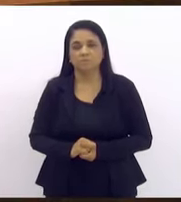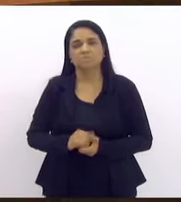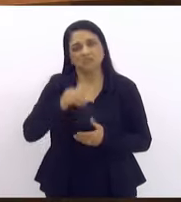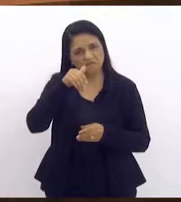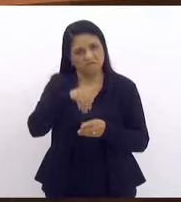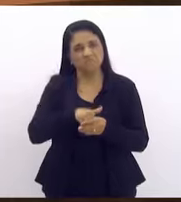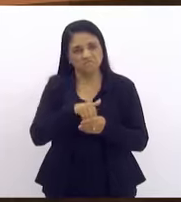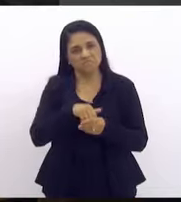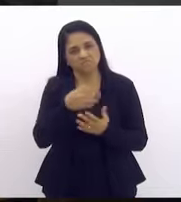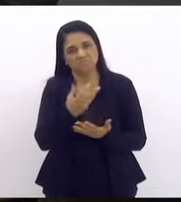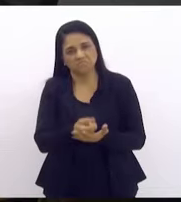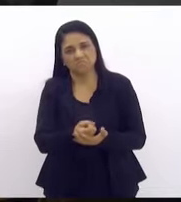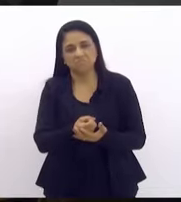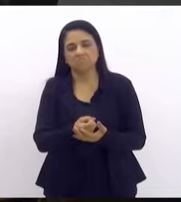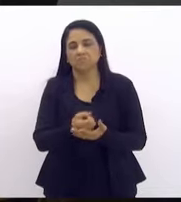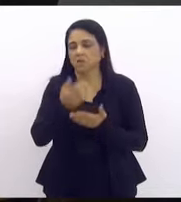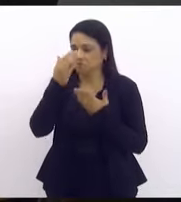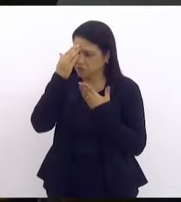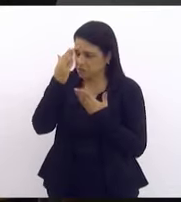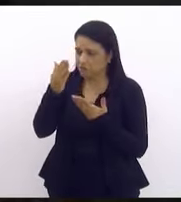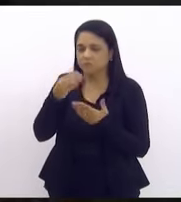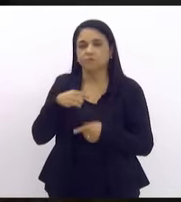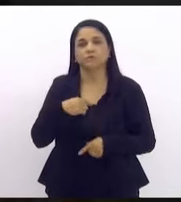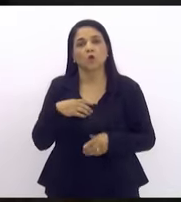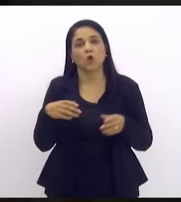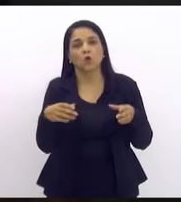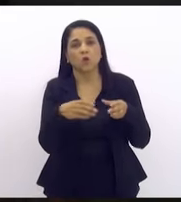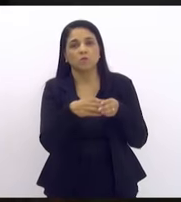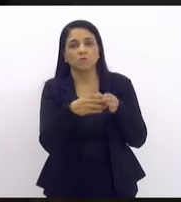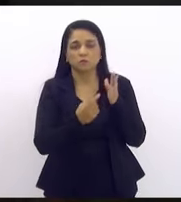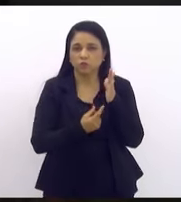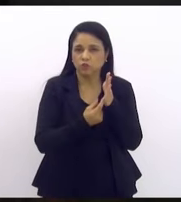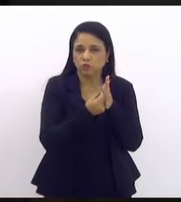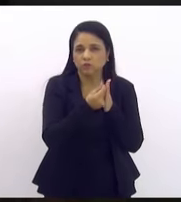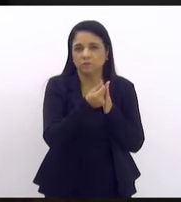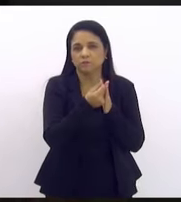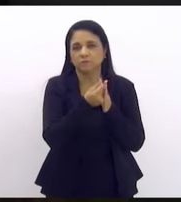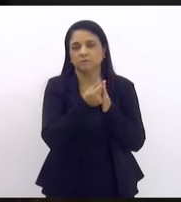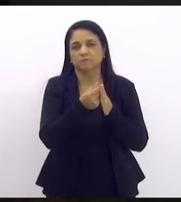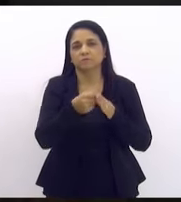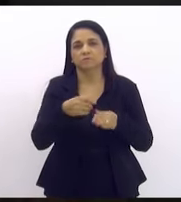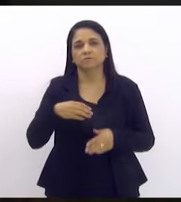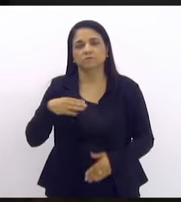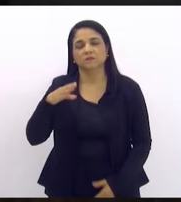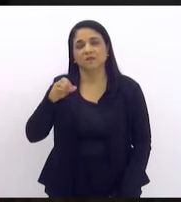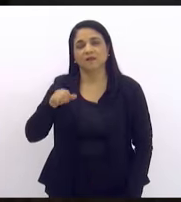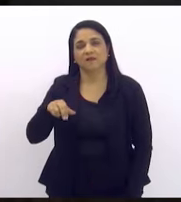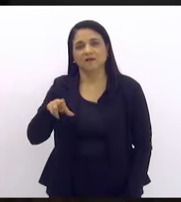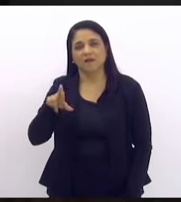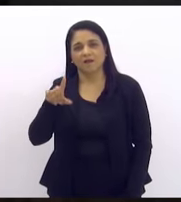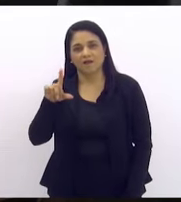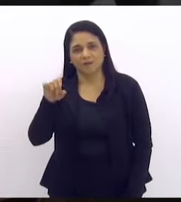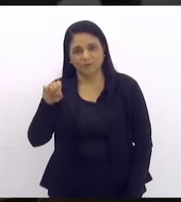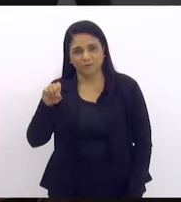Favorável, presidente. Obrigado, Carlinhos. Pela Comissão de Orçamento, deputado Carlos Macedo, por favor,